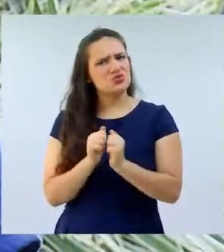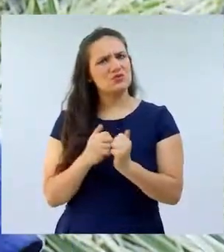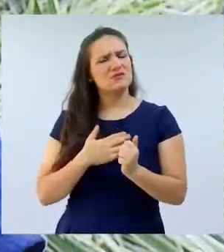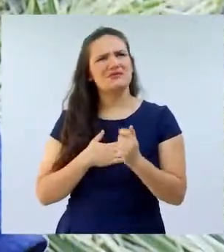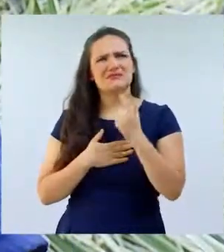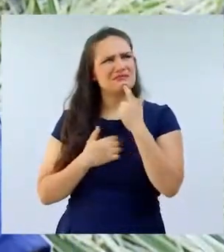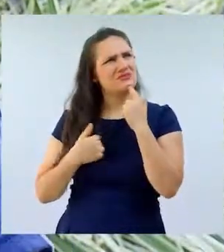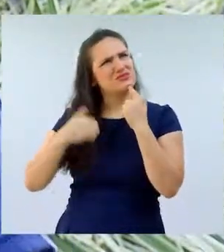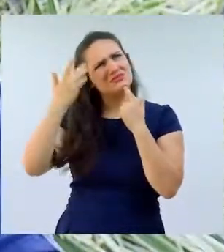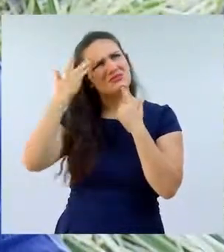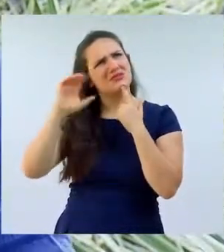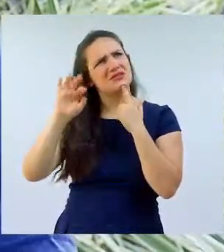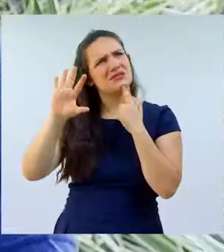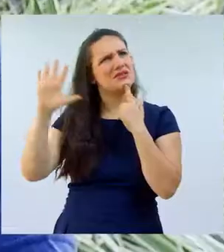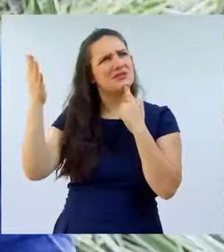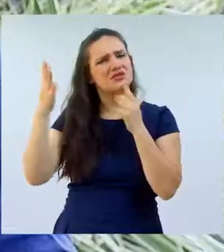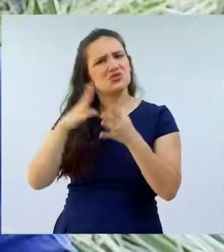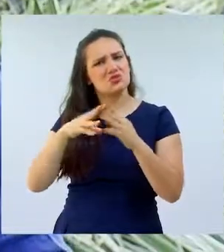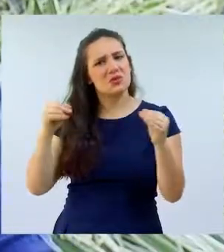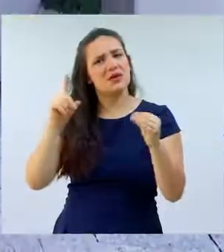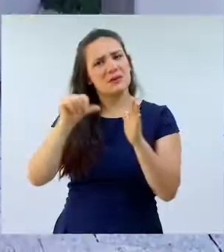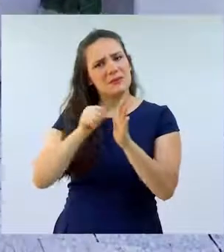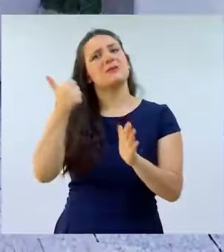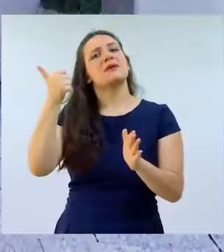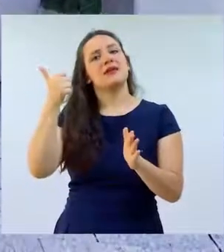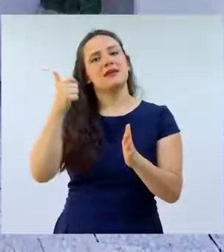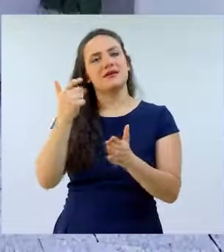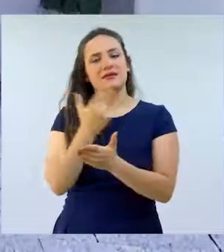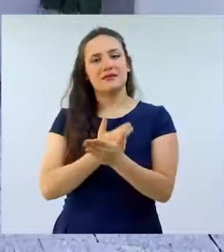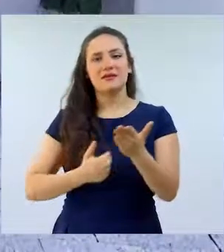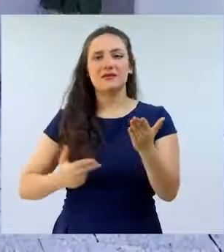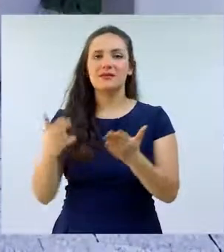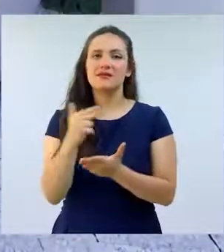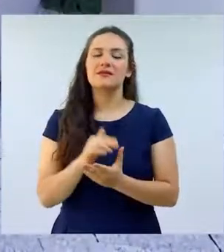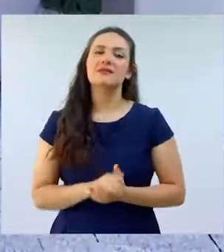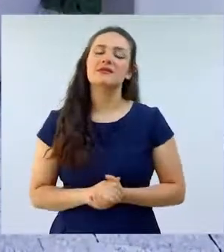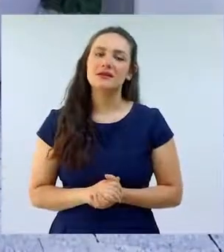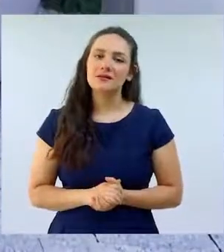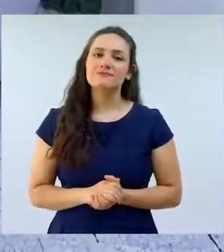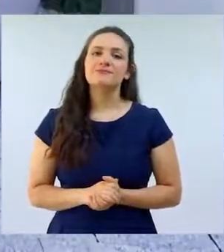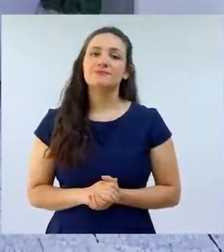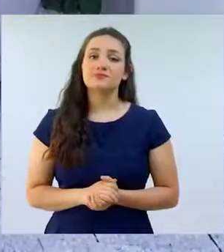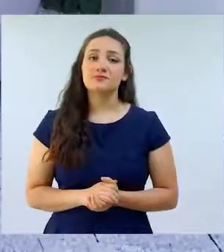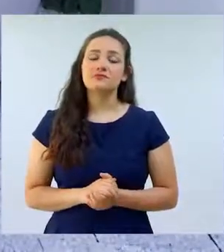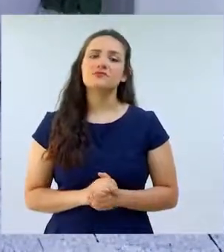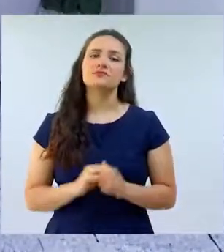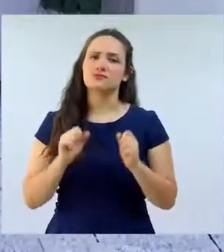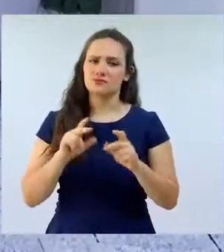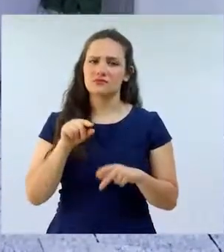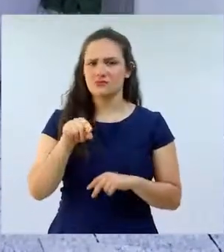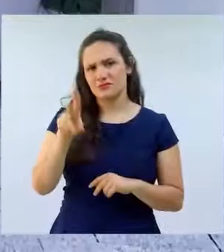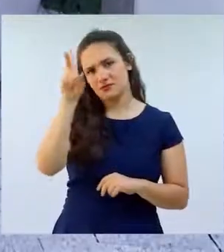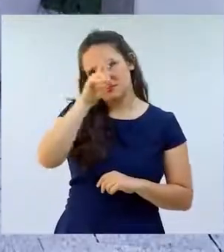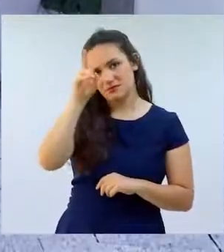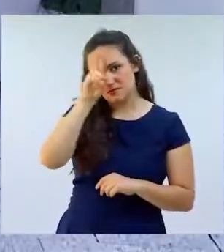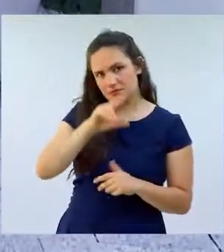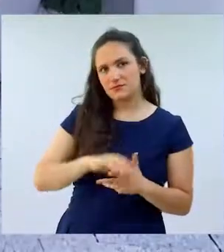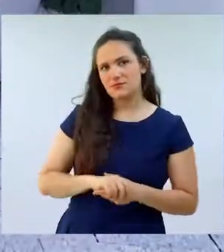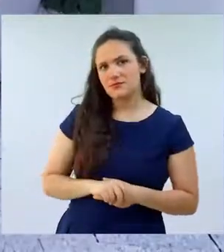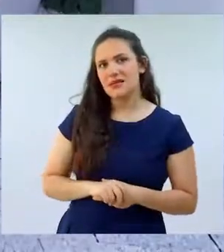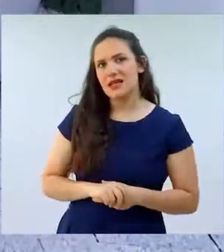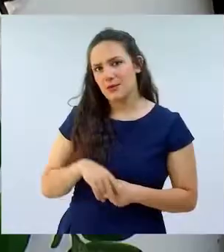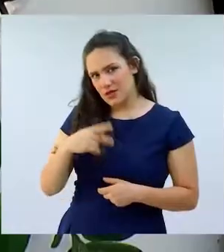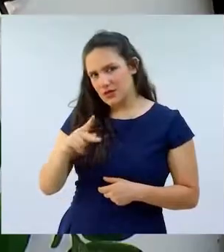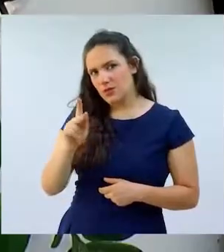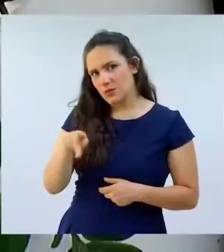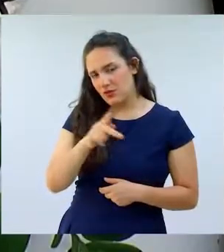comigo. Eu não sei o que aconteceu com essa tela, que ela desapareceu. Tua primeira tela. A primeira tela. Esse negócio de Niterói. Você lembra do teu professor de